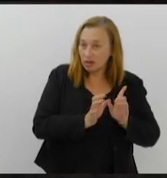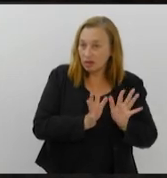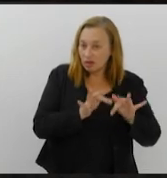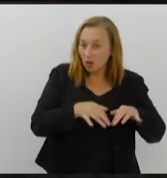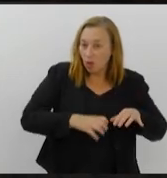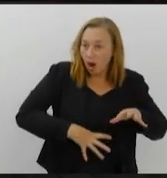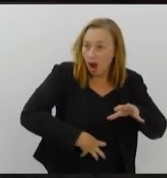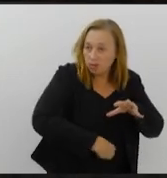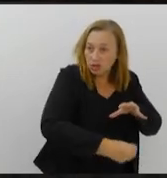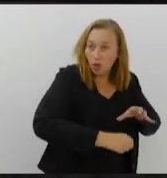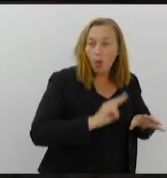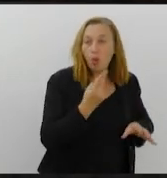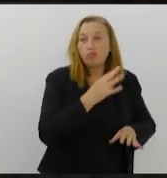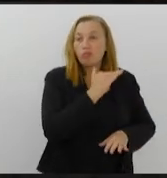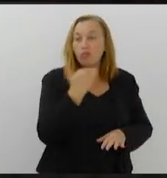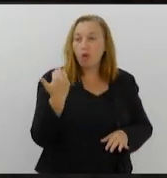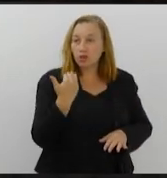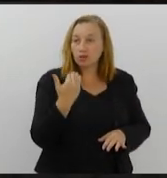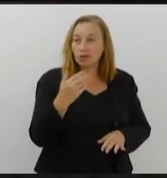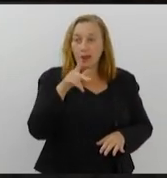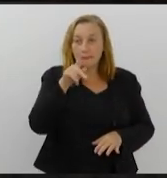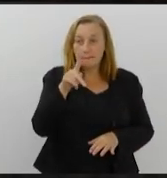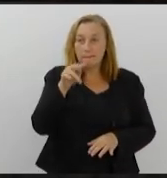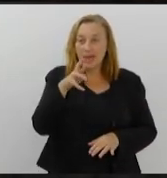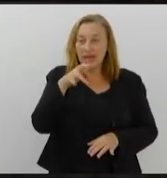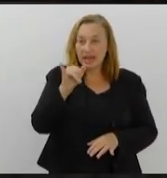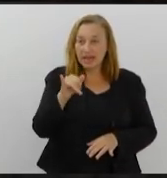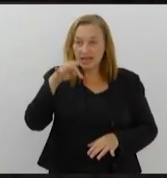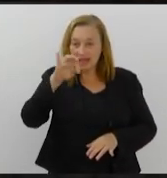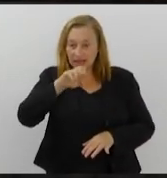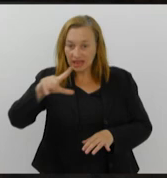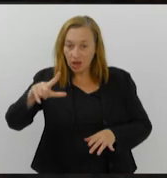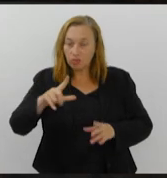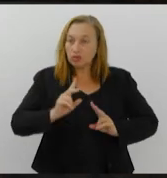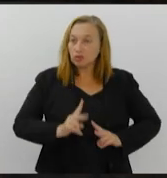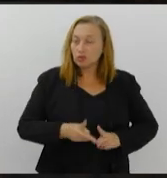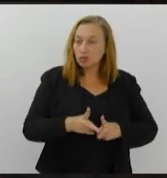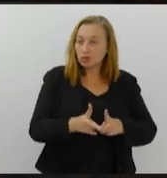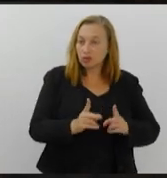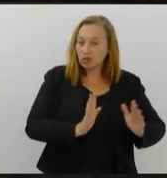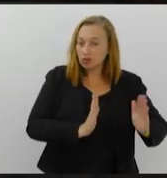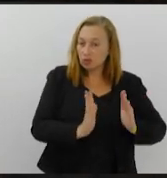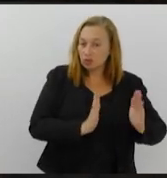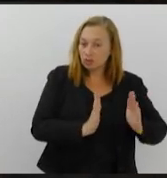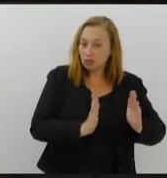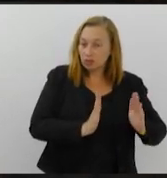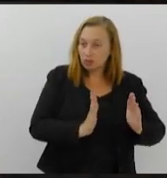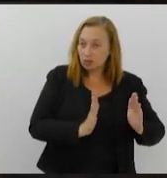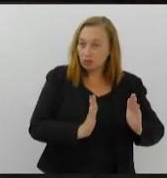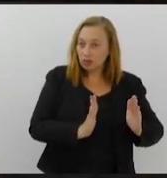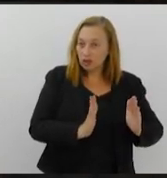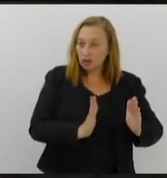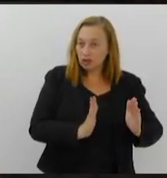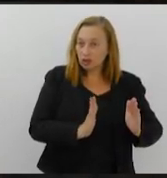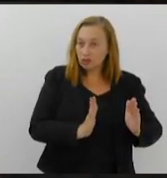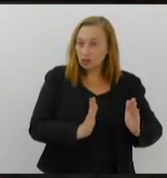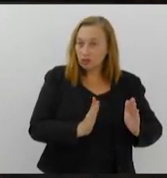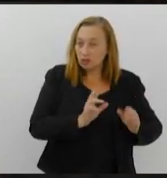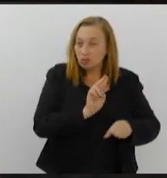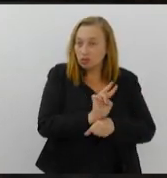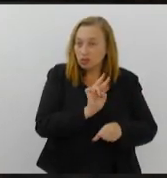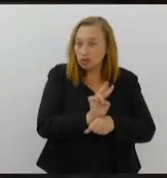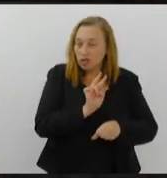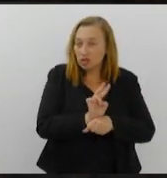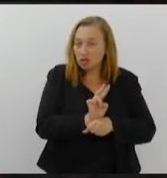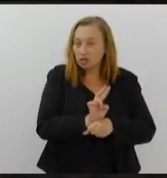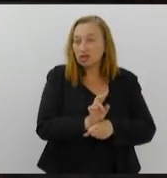abortamento ou morte perinatal, poder permanecer em área distinta daquelas onde estão alojadas as